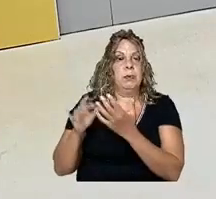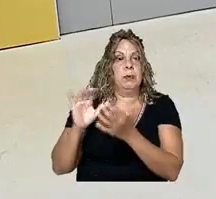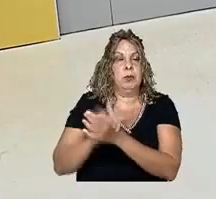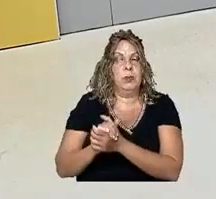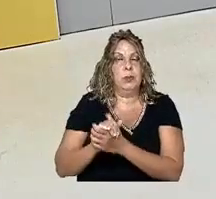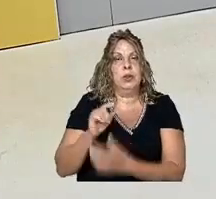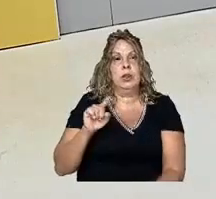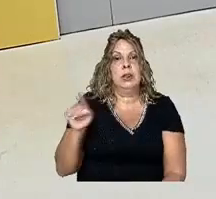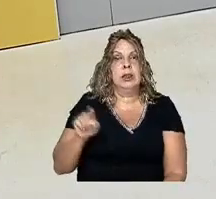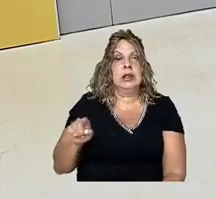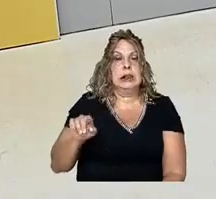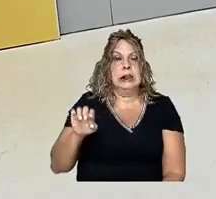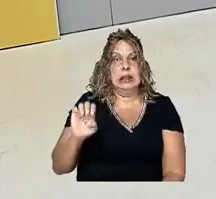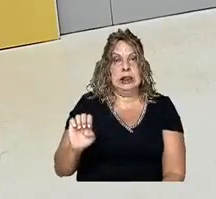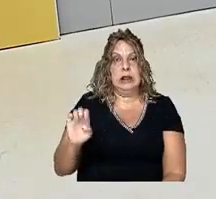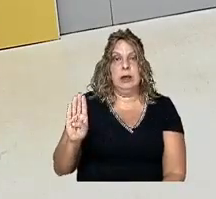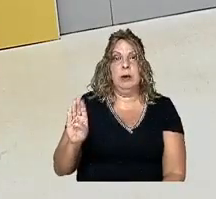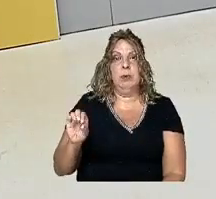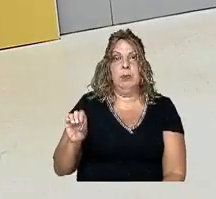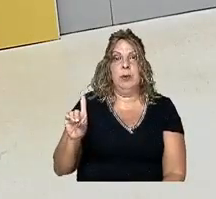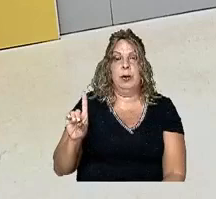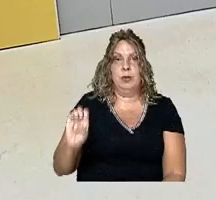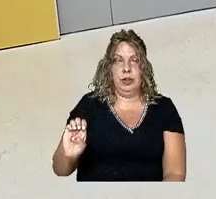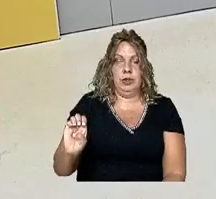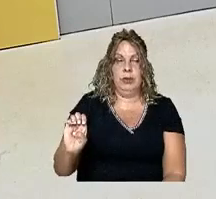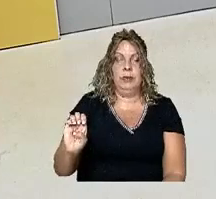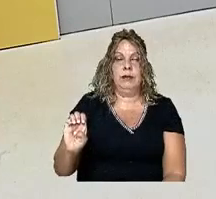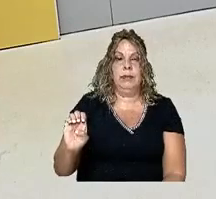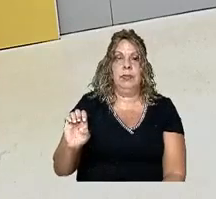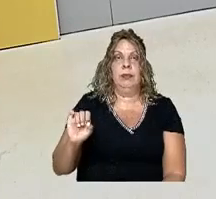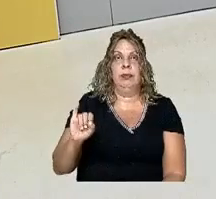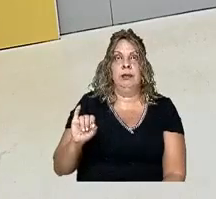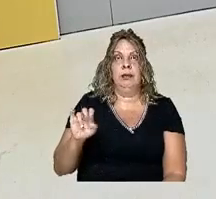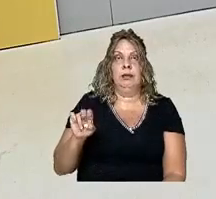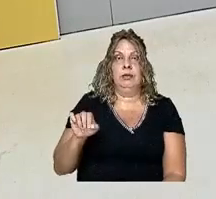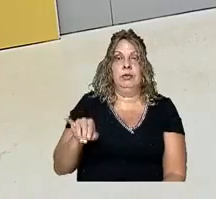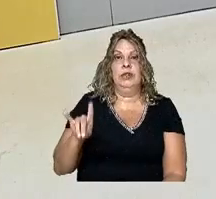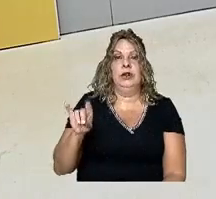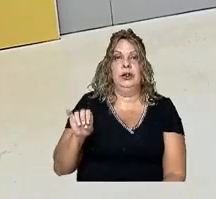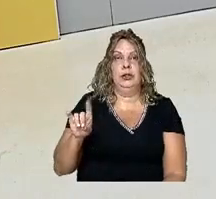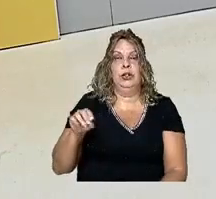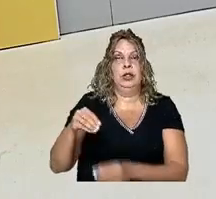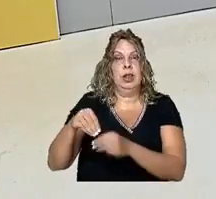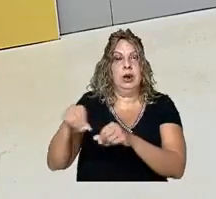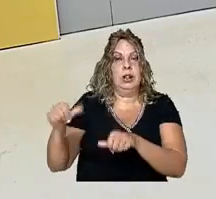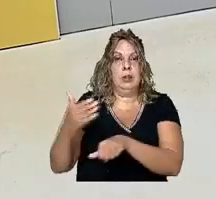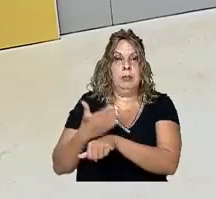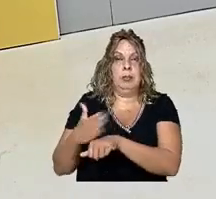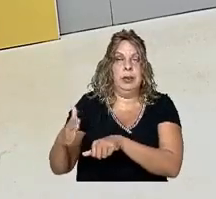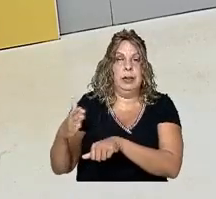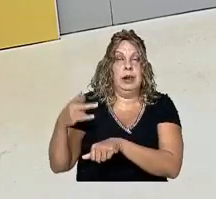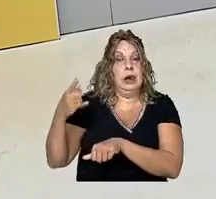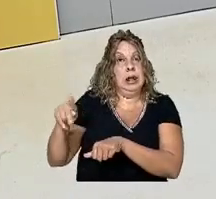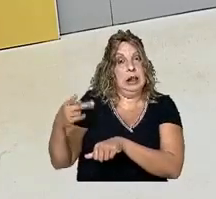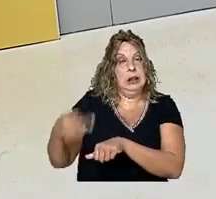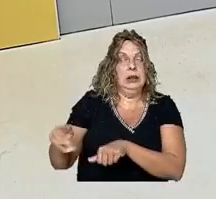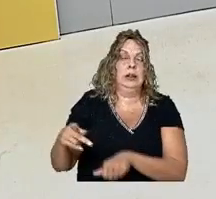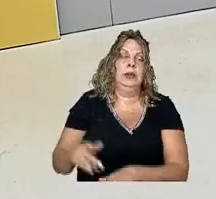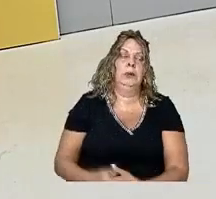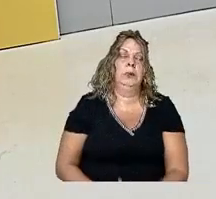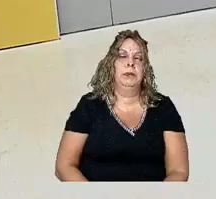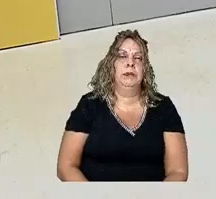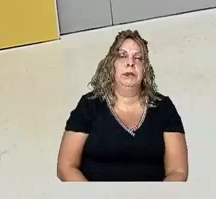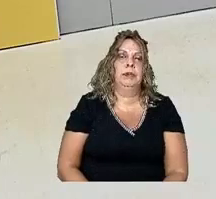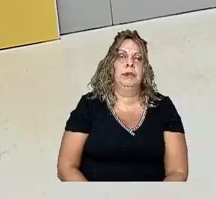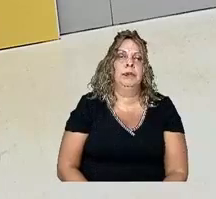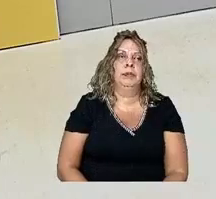aqui em São José da Caatinga. Ivanilde Oliveira também aí, Areia Branca, zona de expansão. Eu tenho um alô,